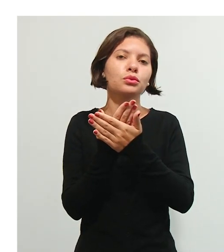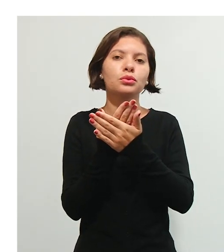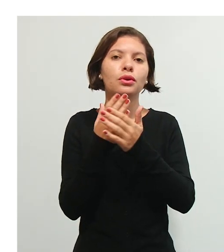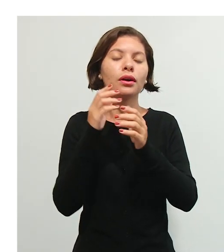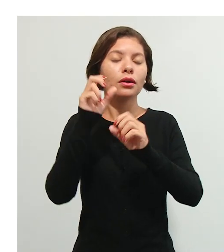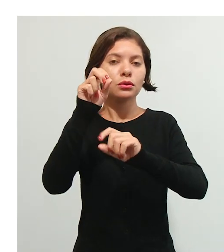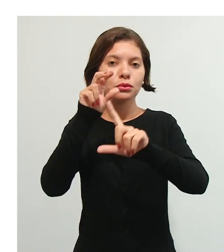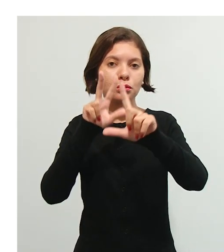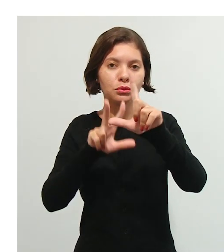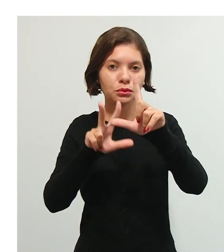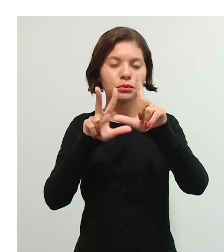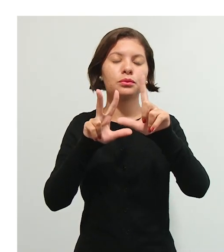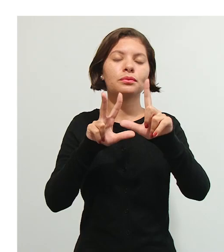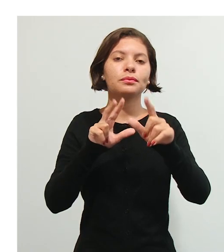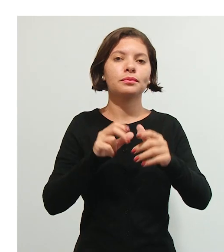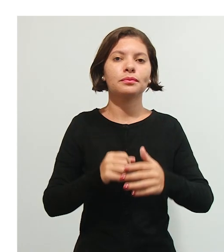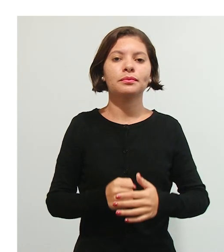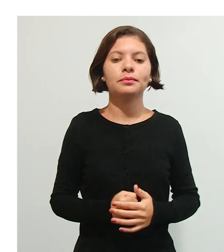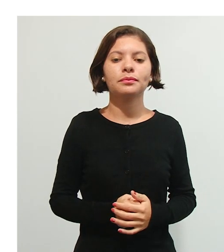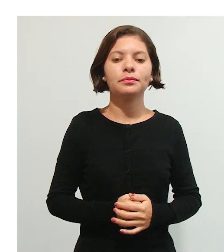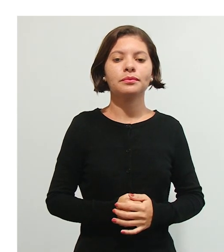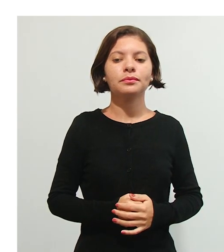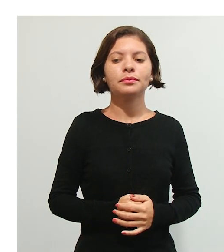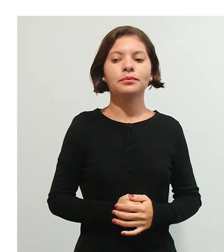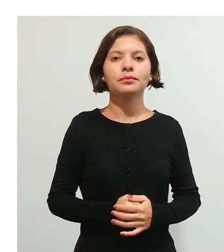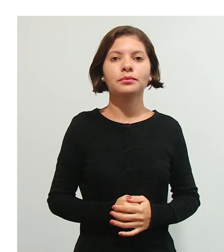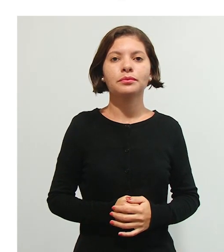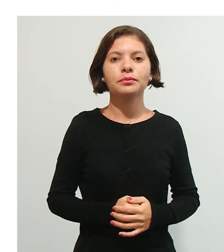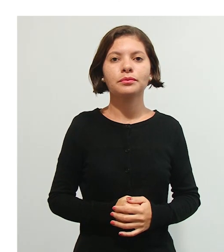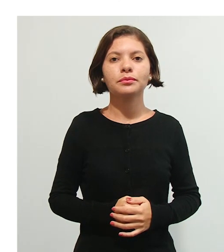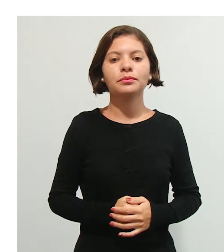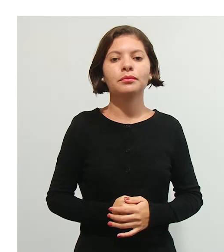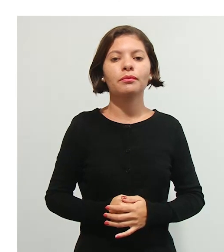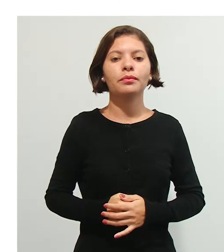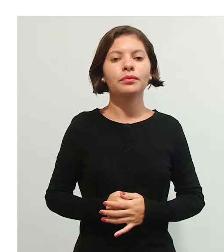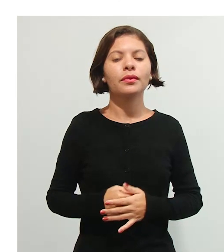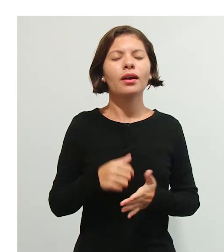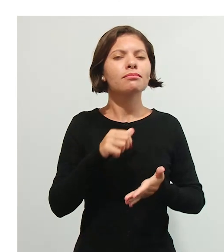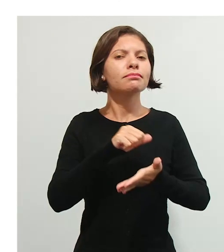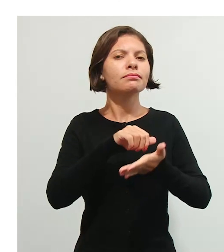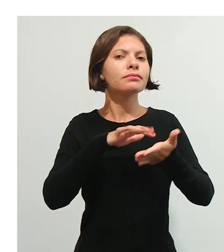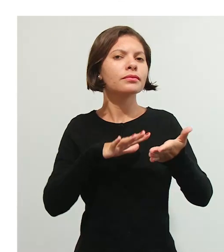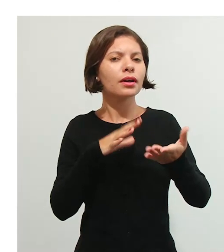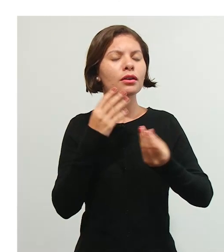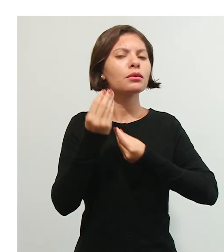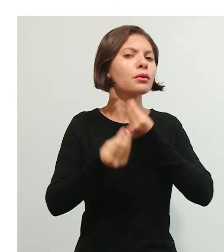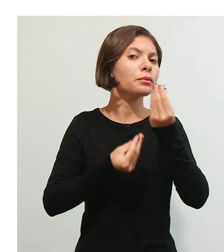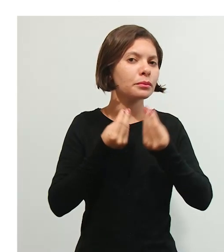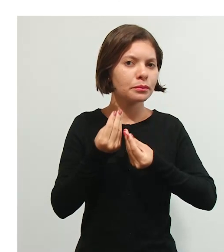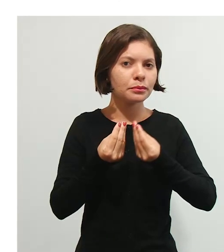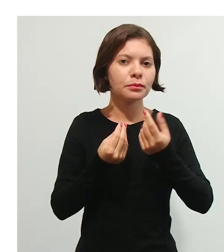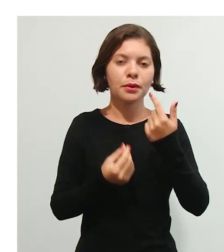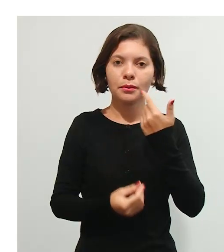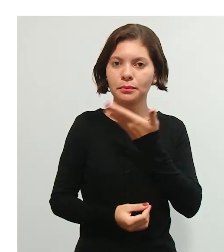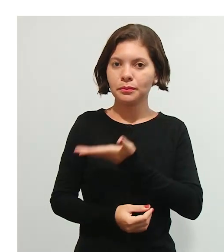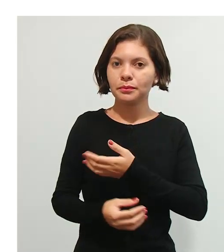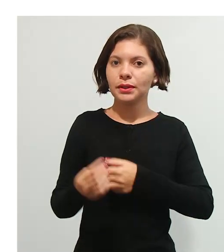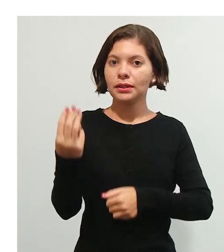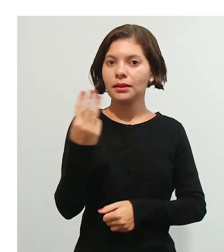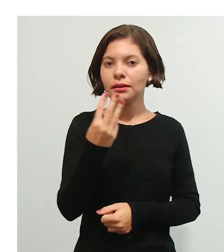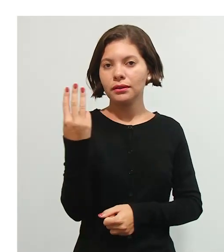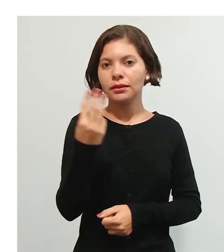assíncronos no ambiente virtual de aprendizagem as nossas atividades avaliativas Serão